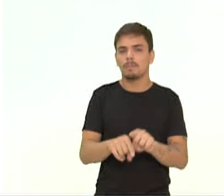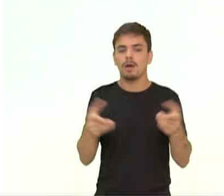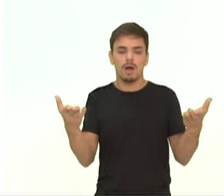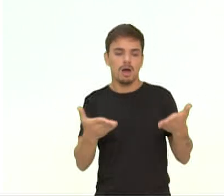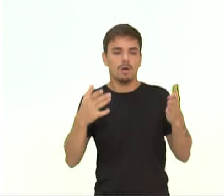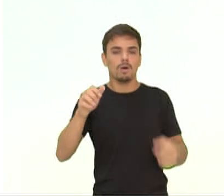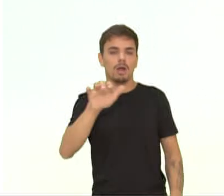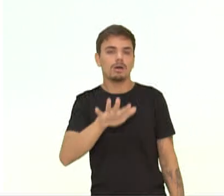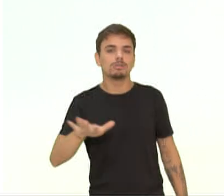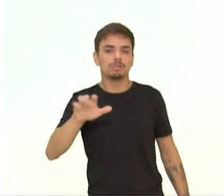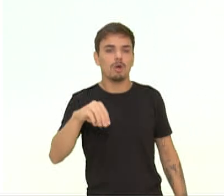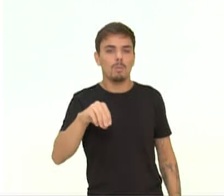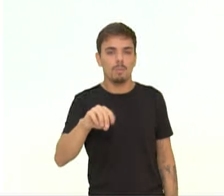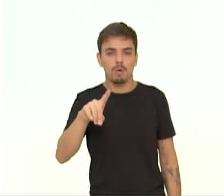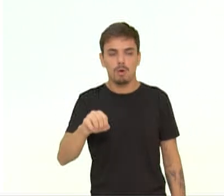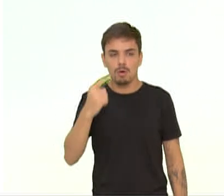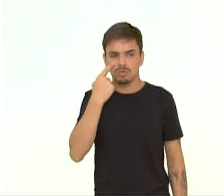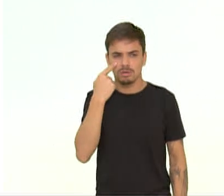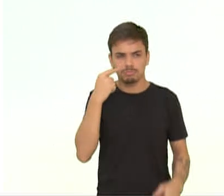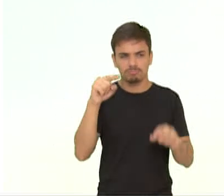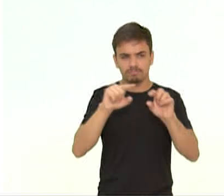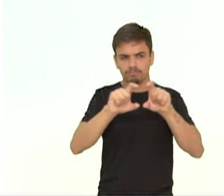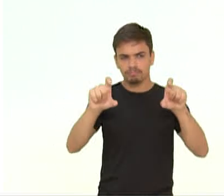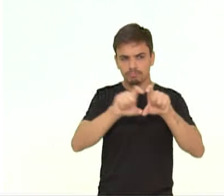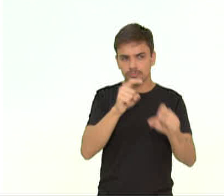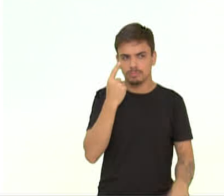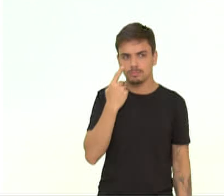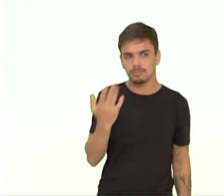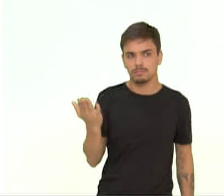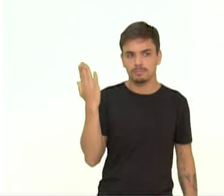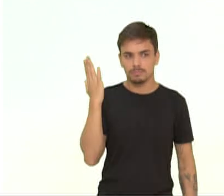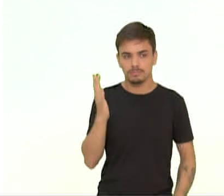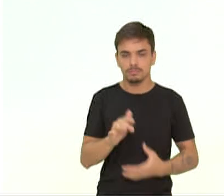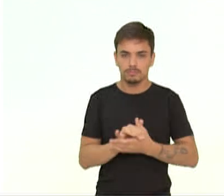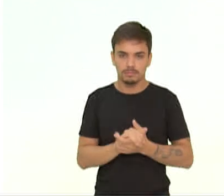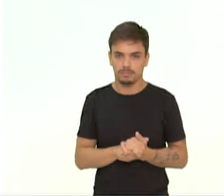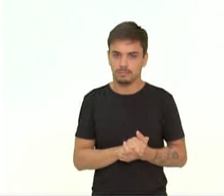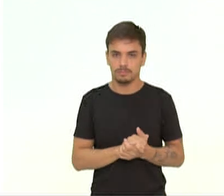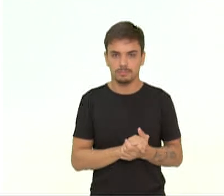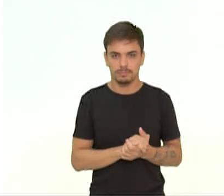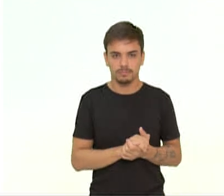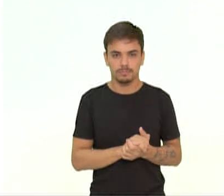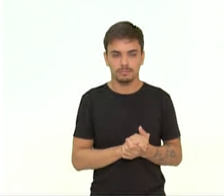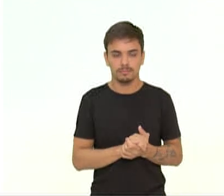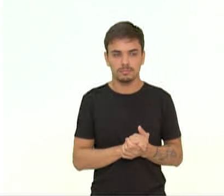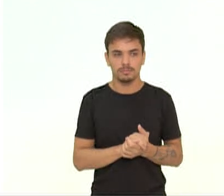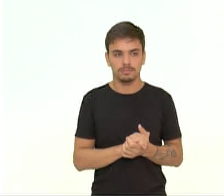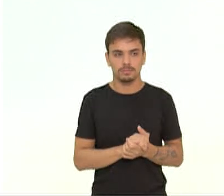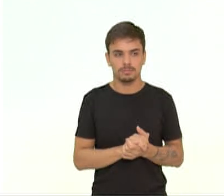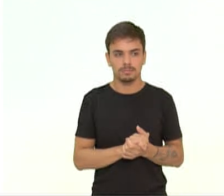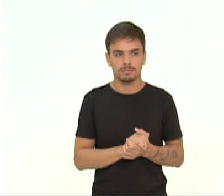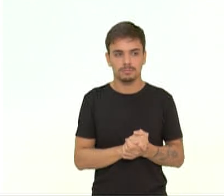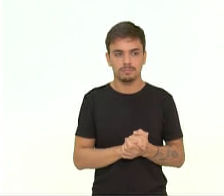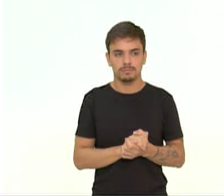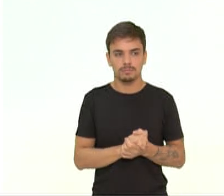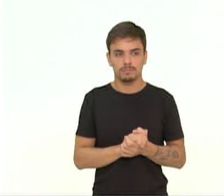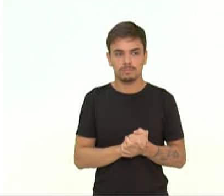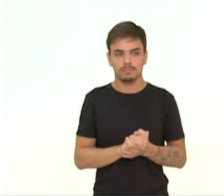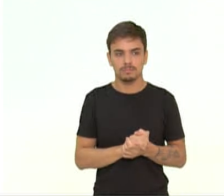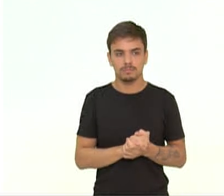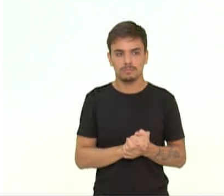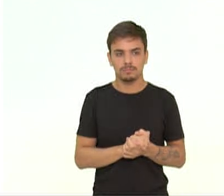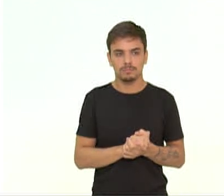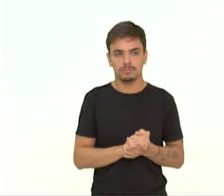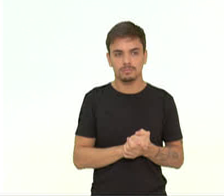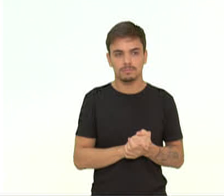modo geral, por iguais razões, inclusive, até, é certo que, é inegável, em